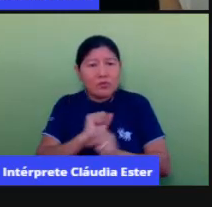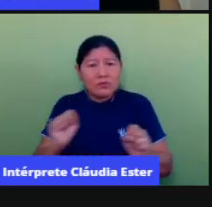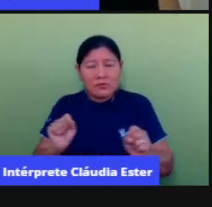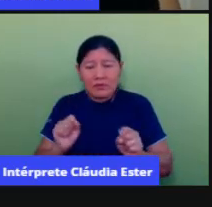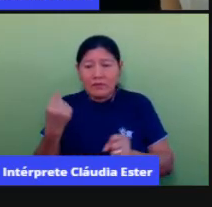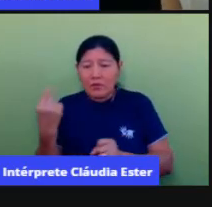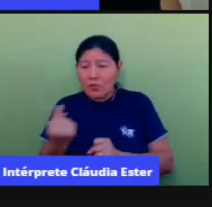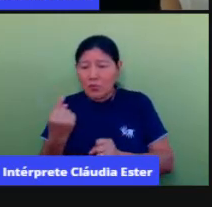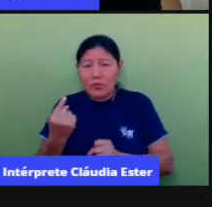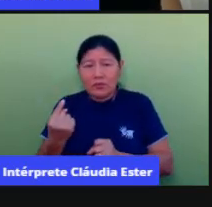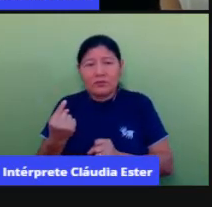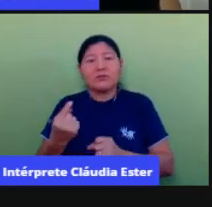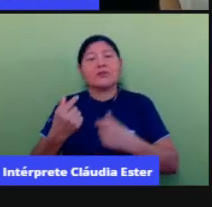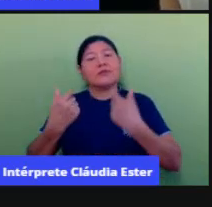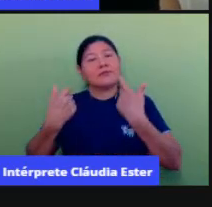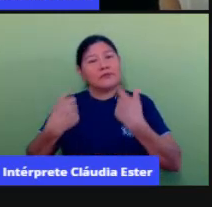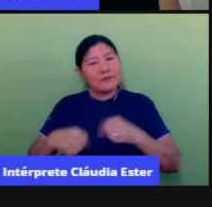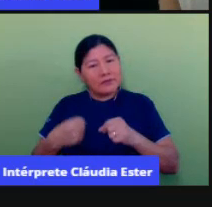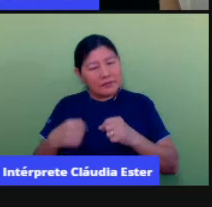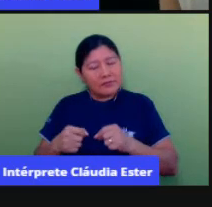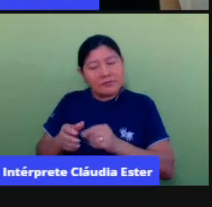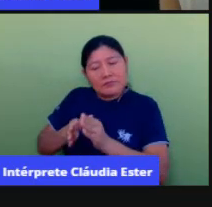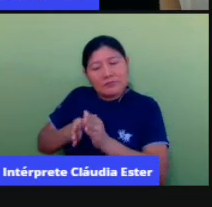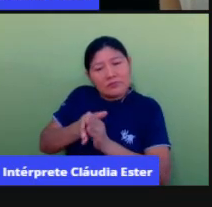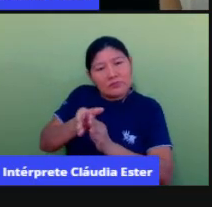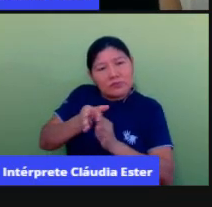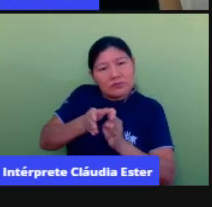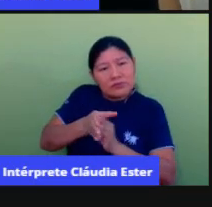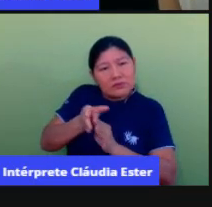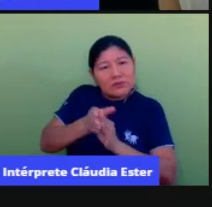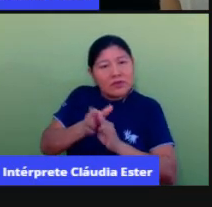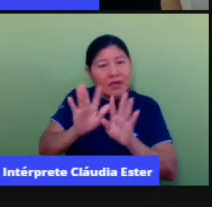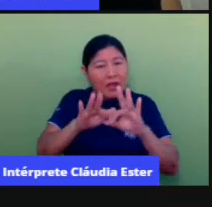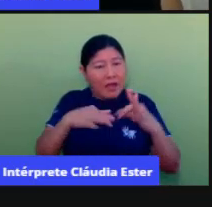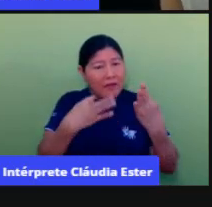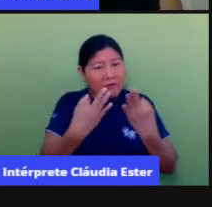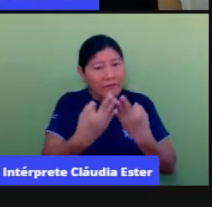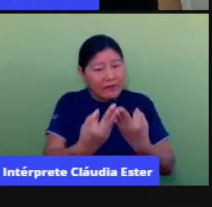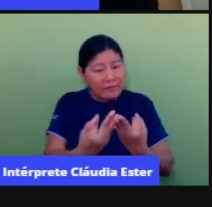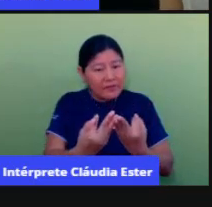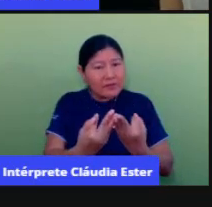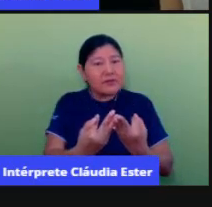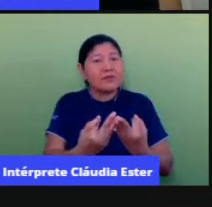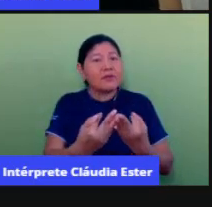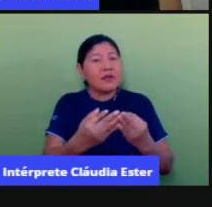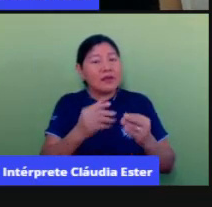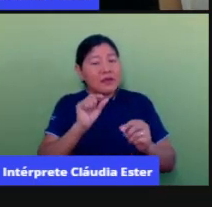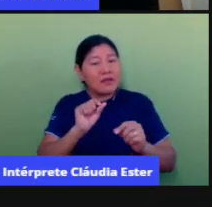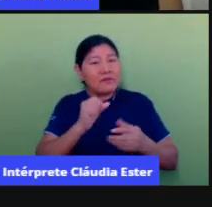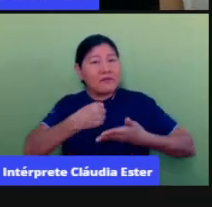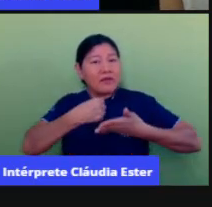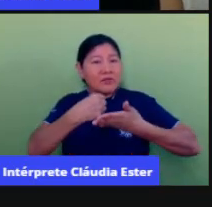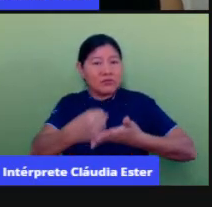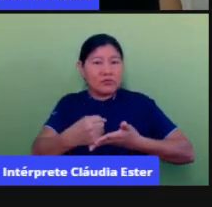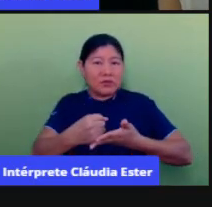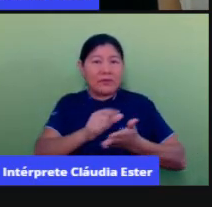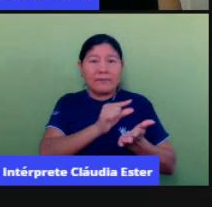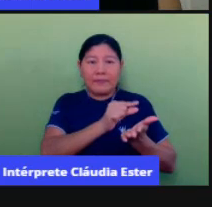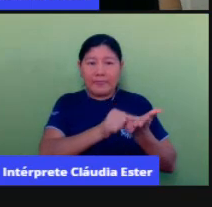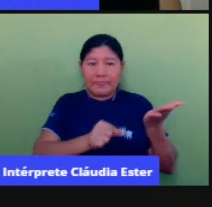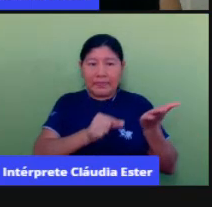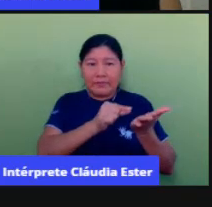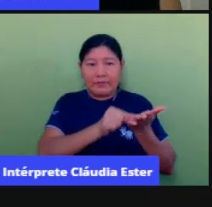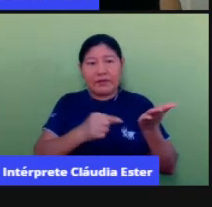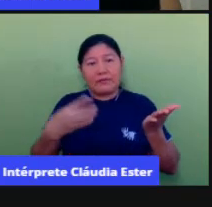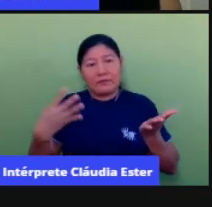tem que fazer chegar orientações para aquela criança, para o adulto que vai lidar com a criança, né? E no parágrafo 4º, que os